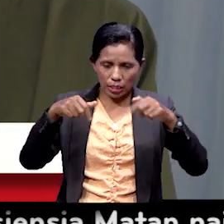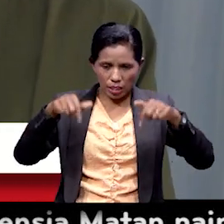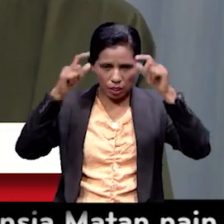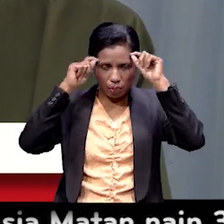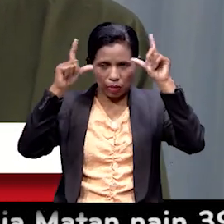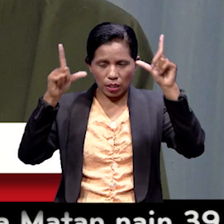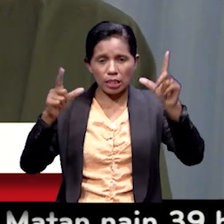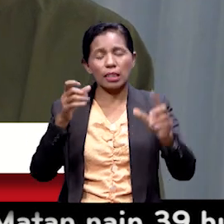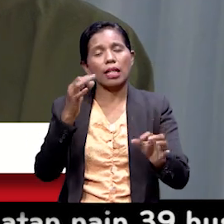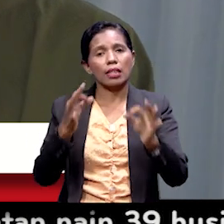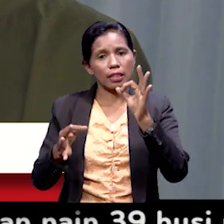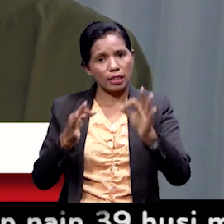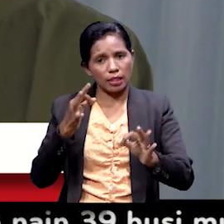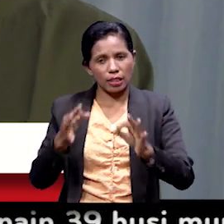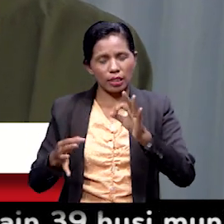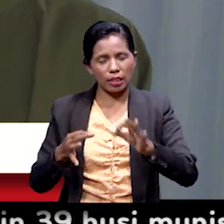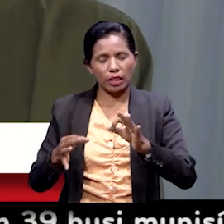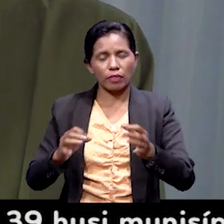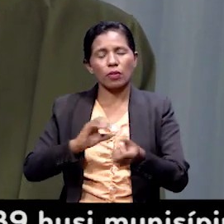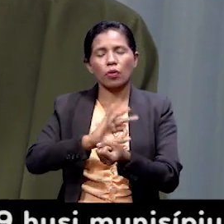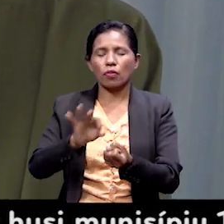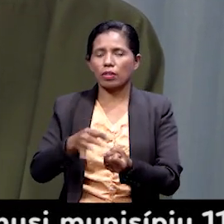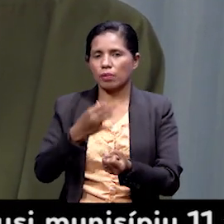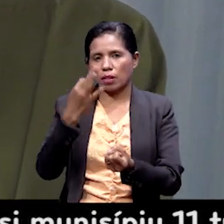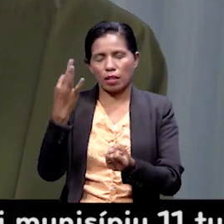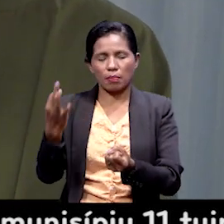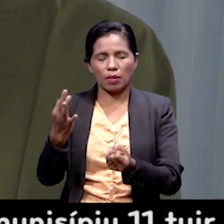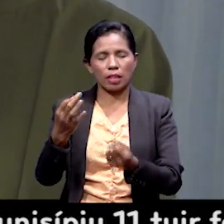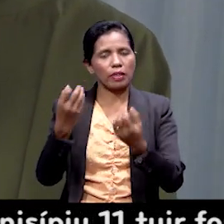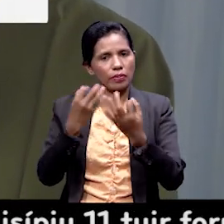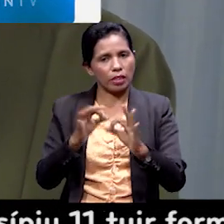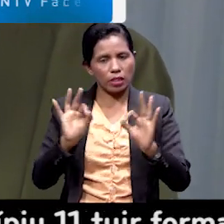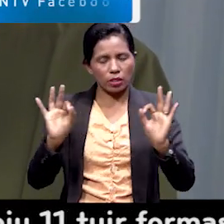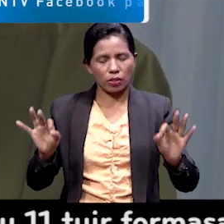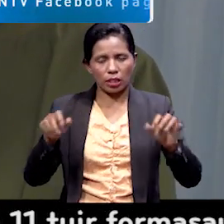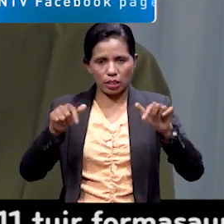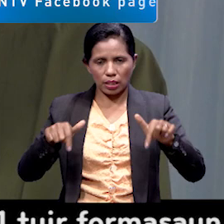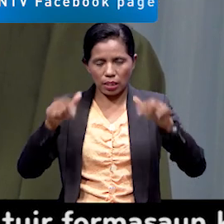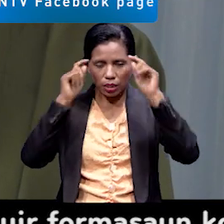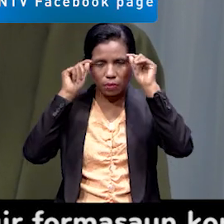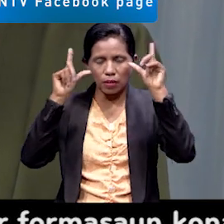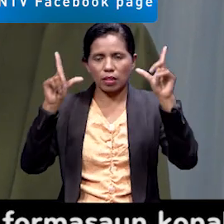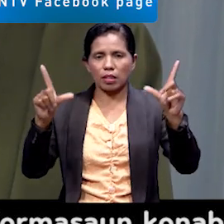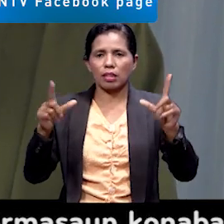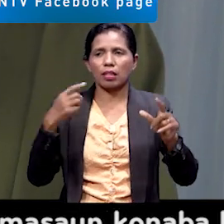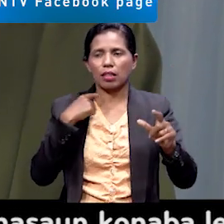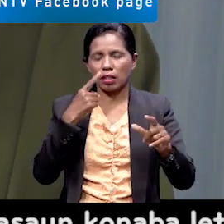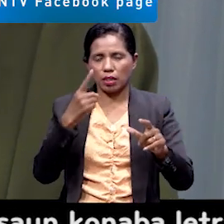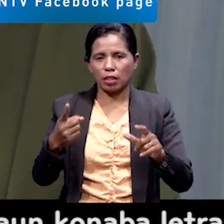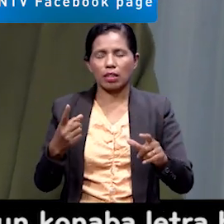possível, apenas que a situação da pandemia permite, ele virá aqui a